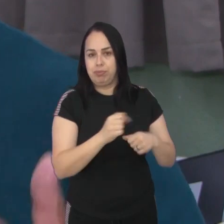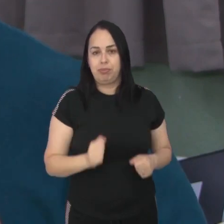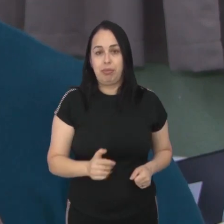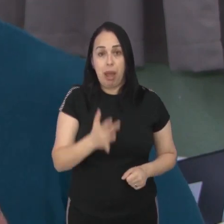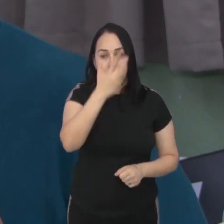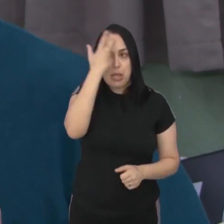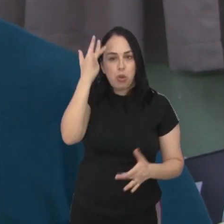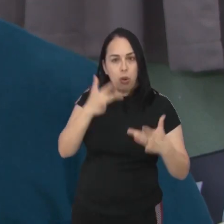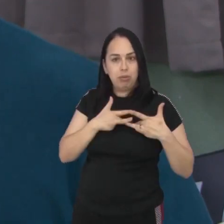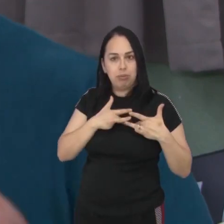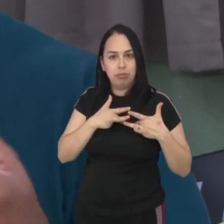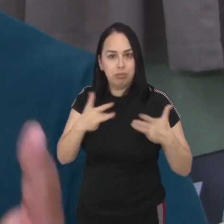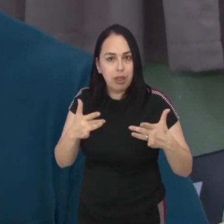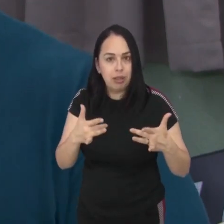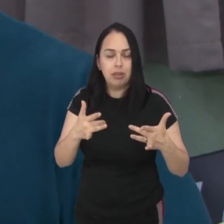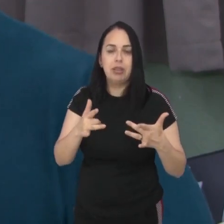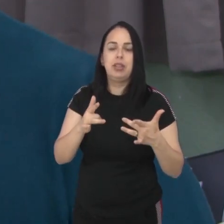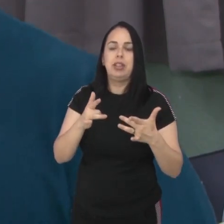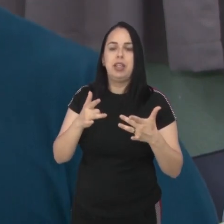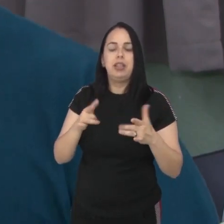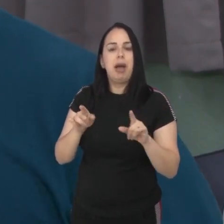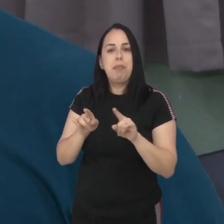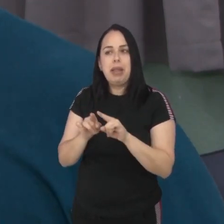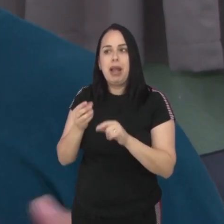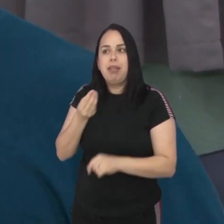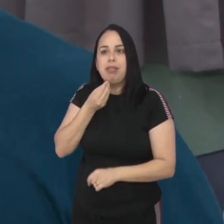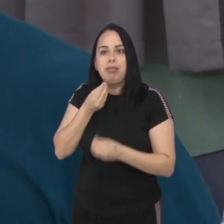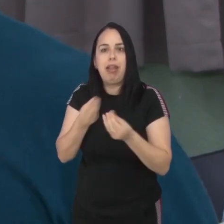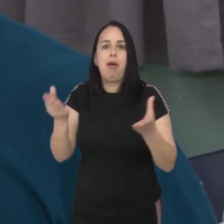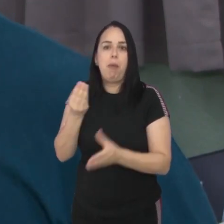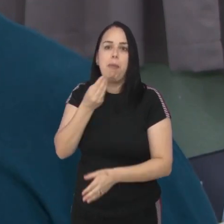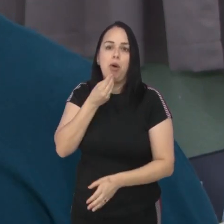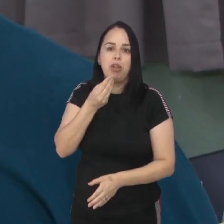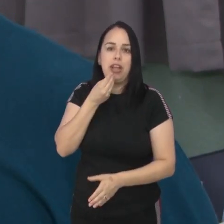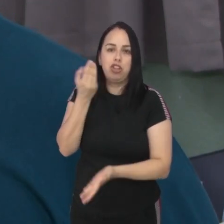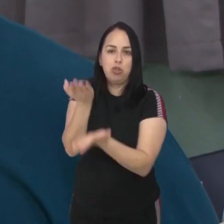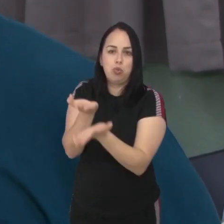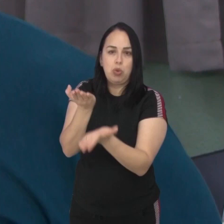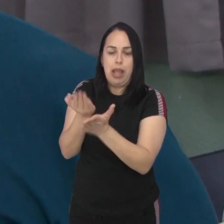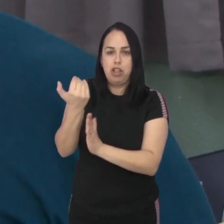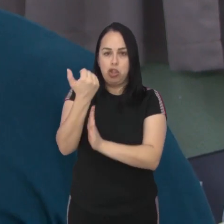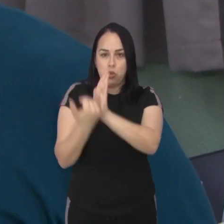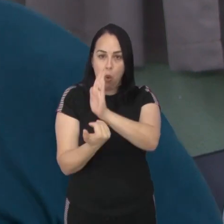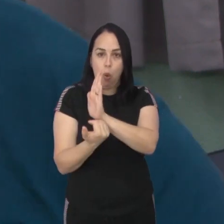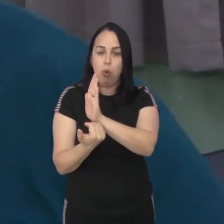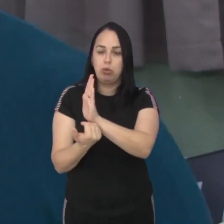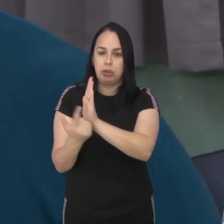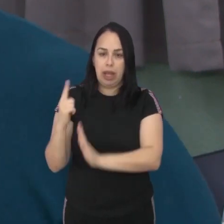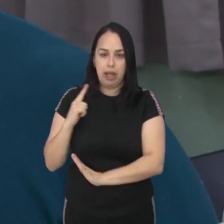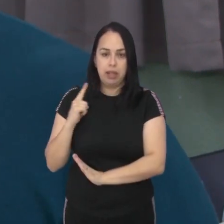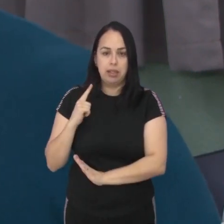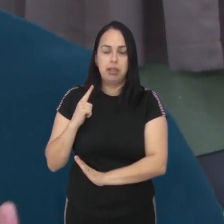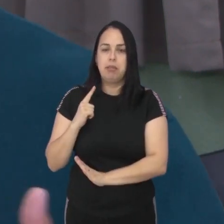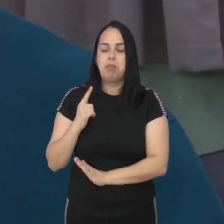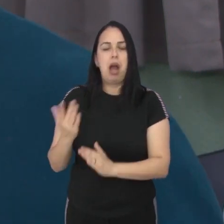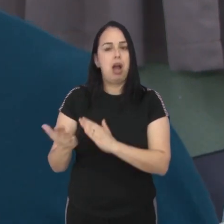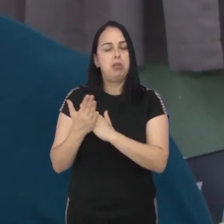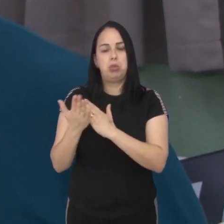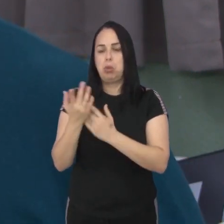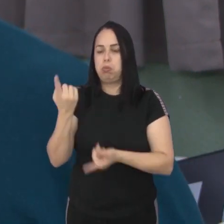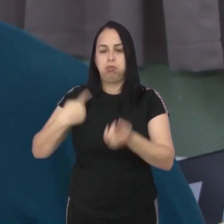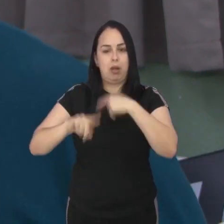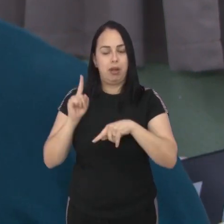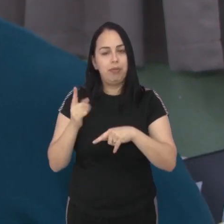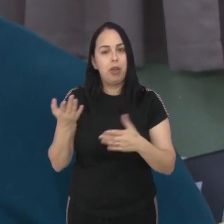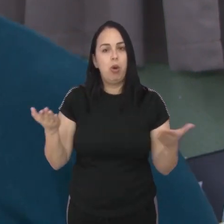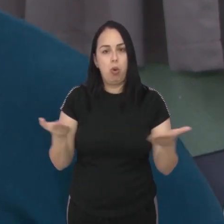Quando alguém abre a mão, cria um programa de bolsas que abre essas oportunidades, significa um poder transformador